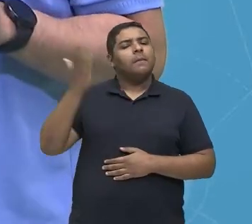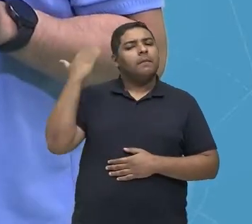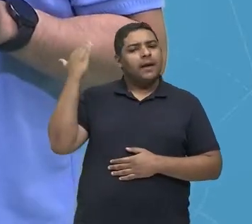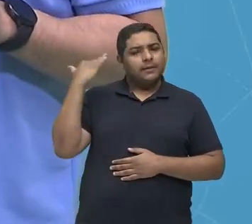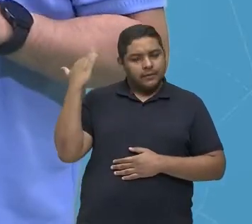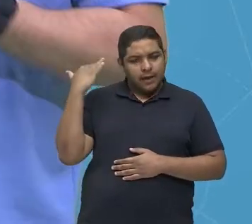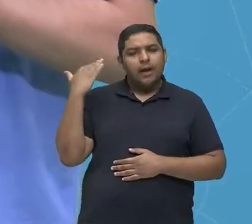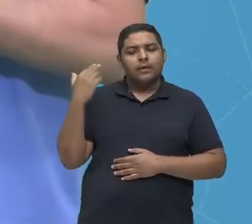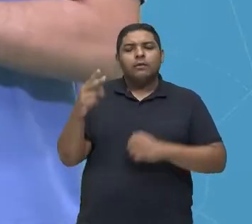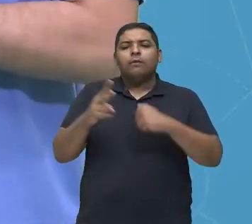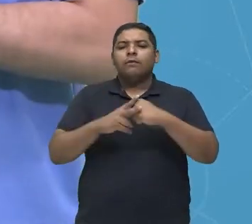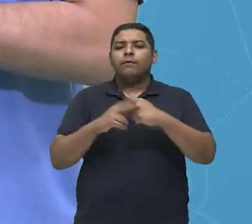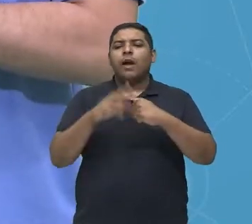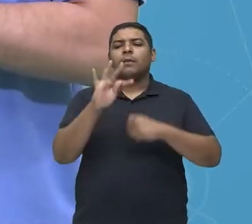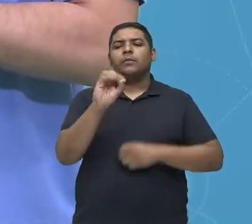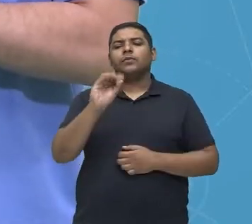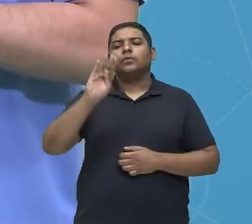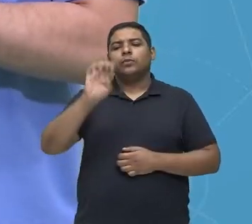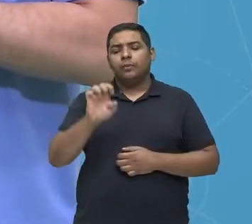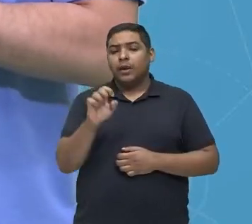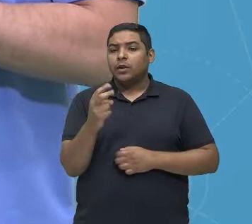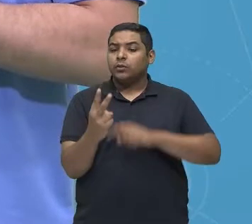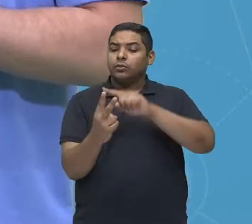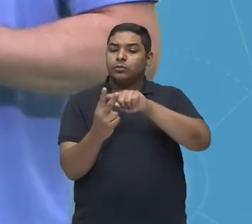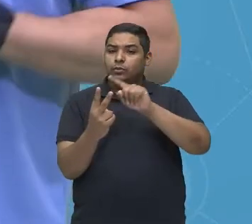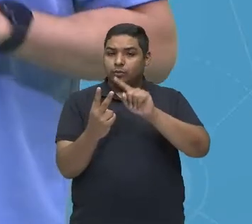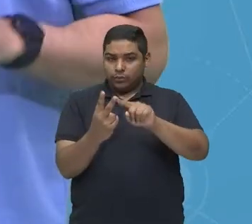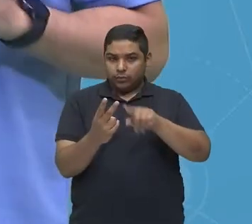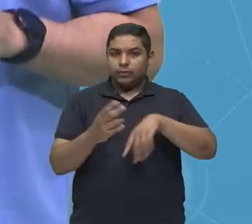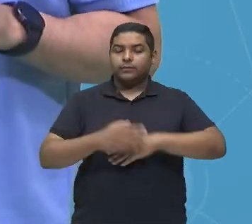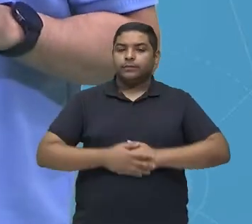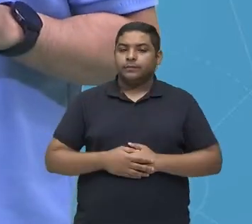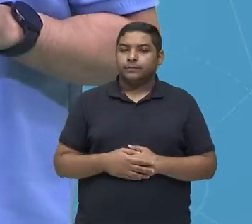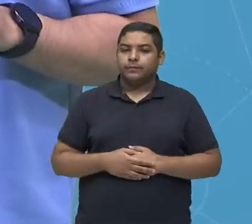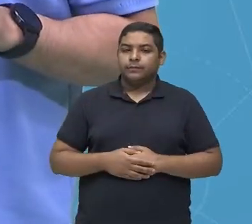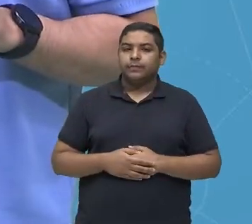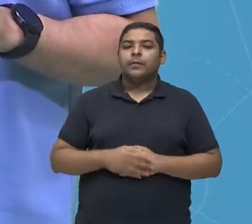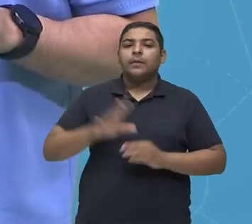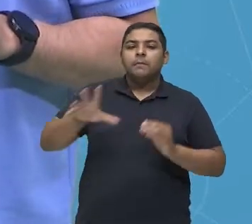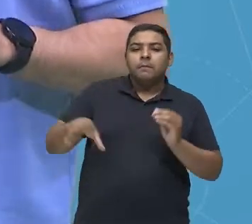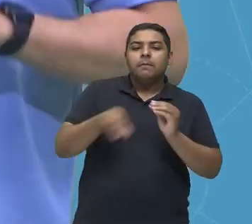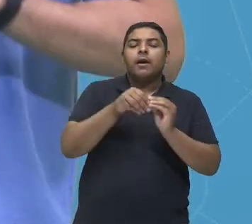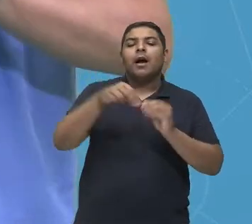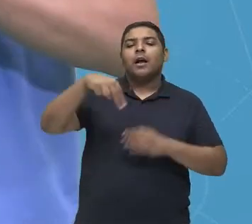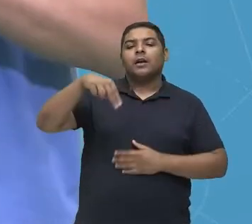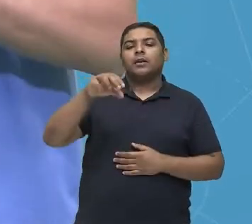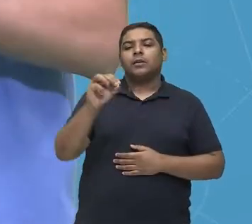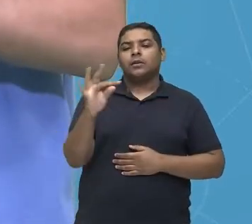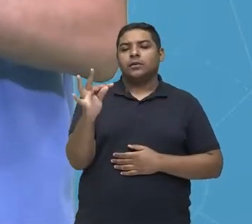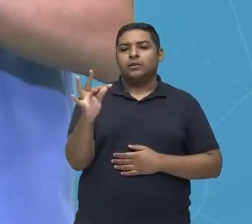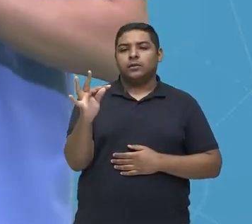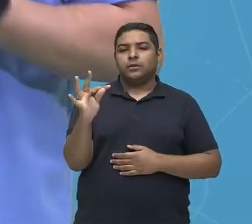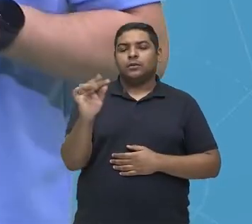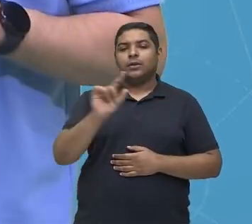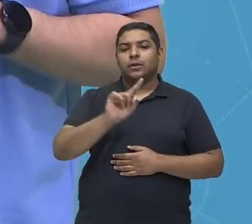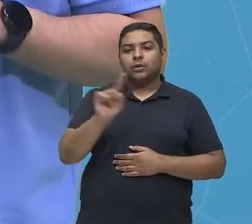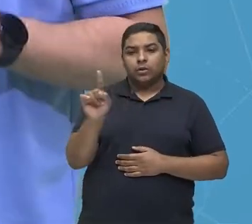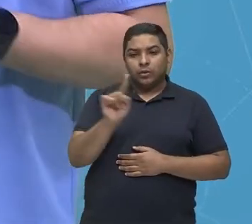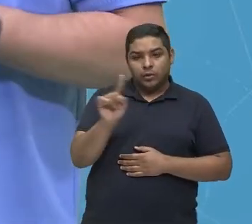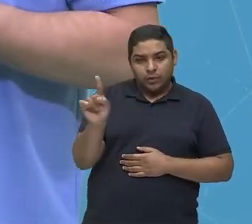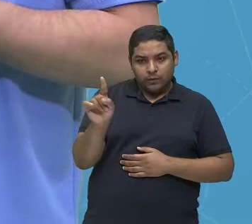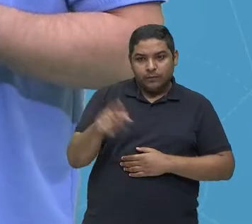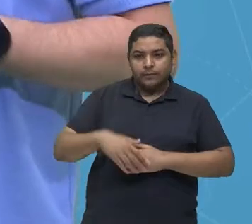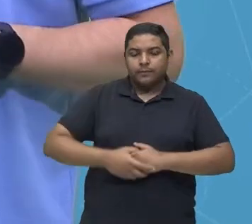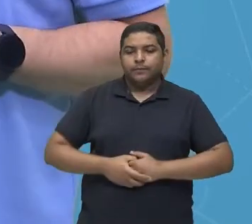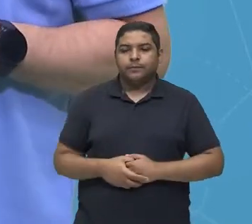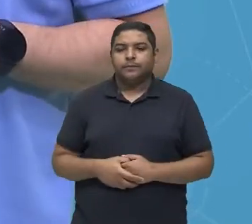duas formas, e na forma negativa eu tenho o acréscimo do not. Basicamente é isso que muda. Então, da frase afirmativa para negativa,